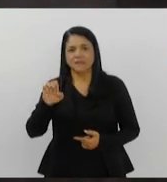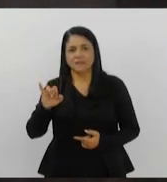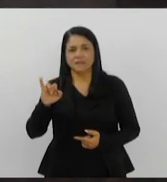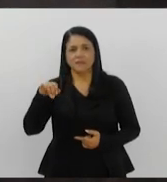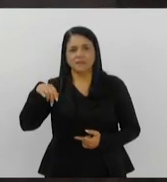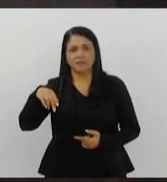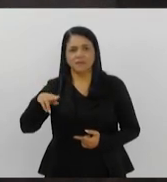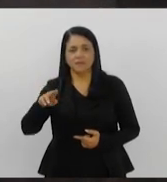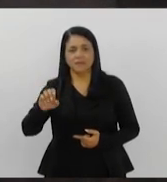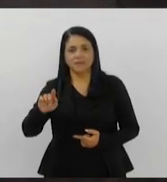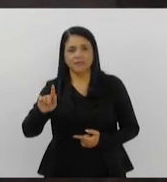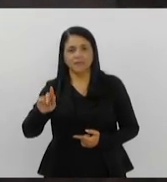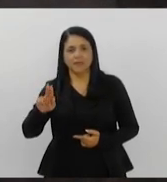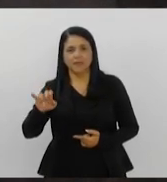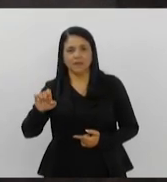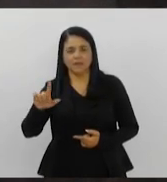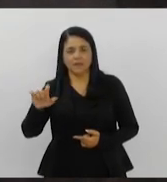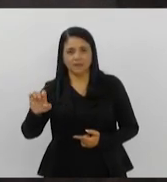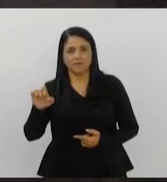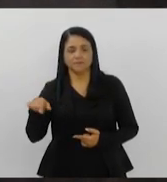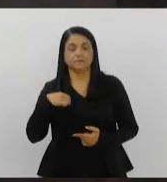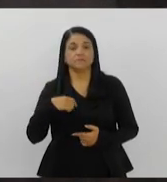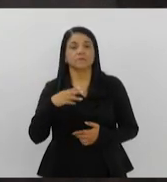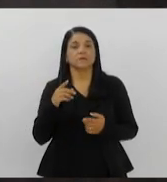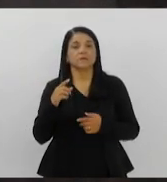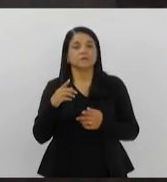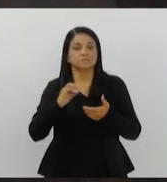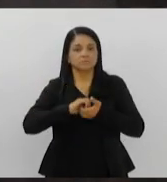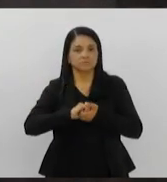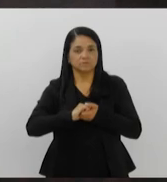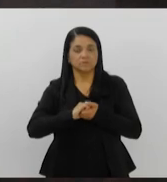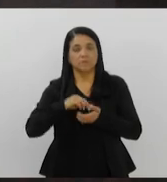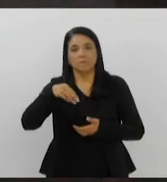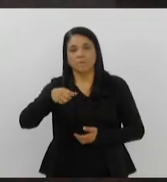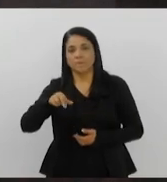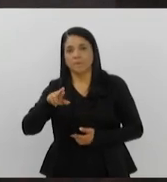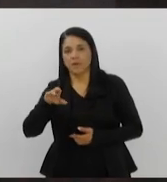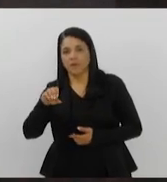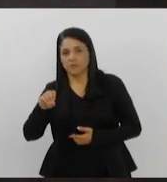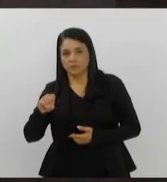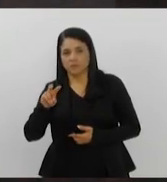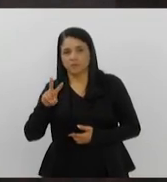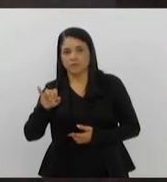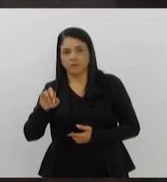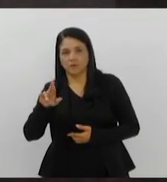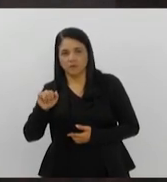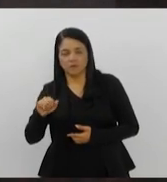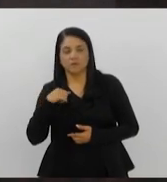tringel Márcio saudar o Márcio Vieira presidente da Comissão de Direito